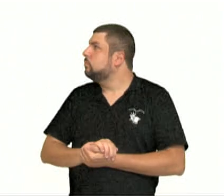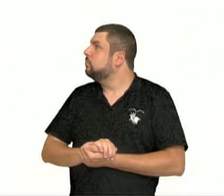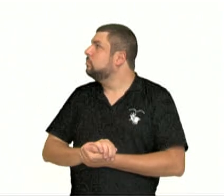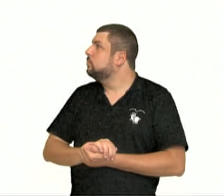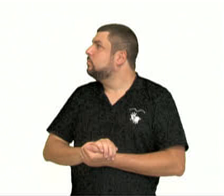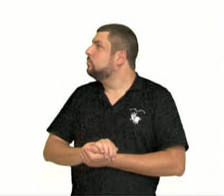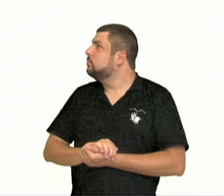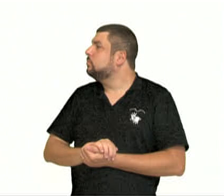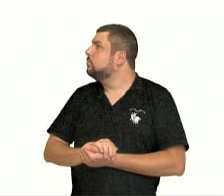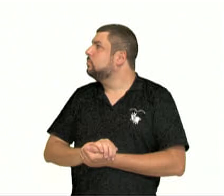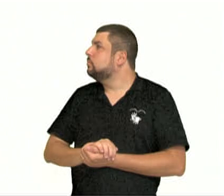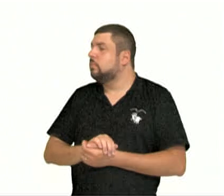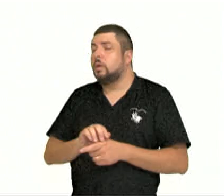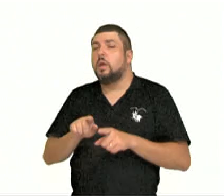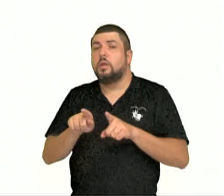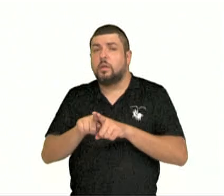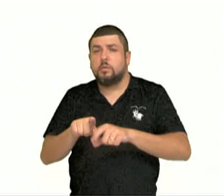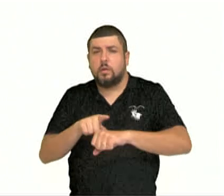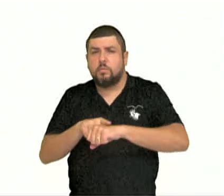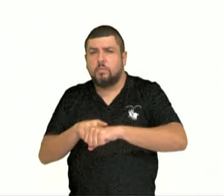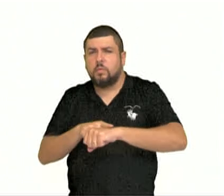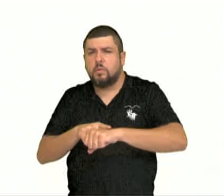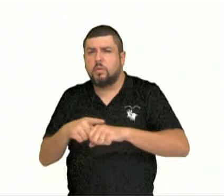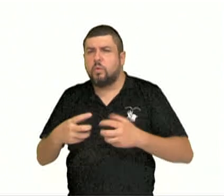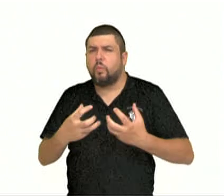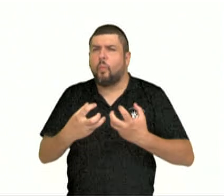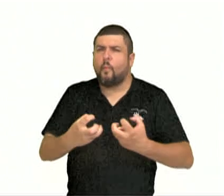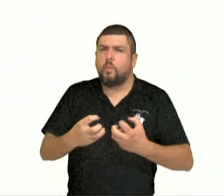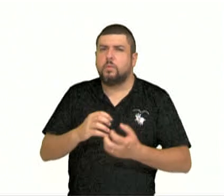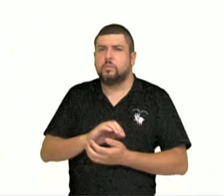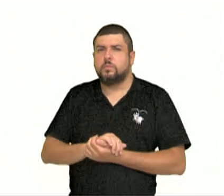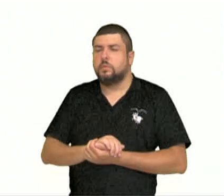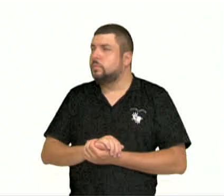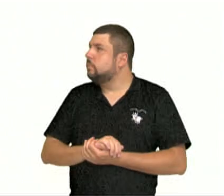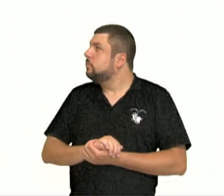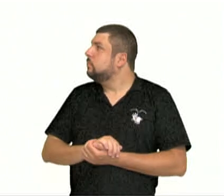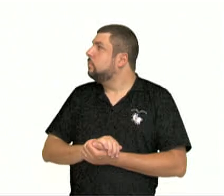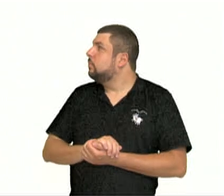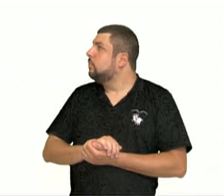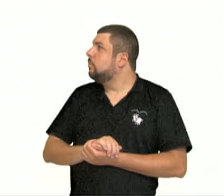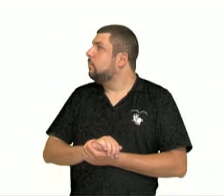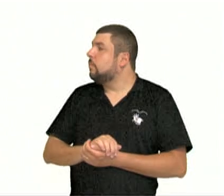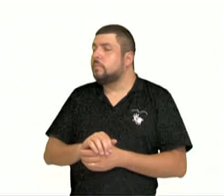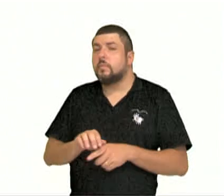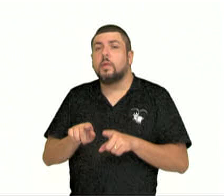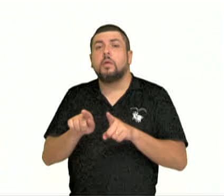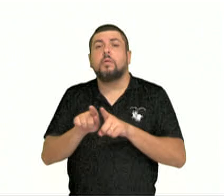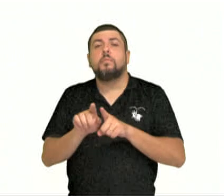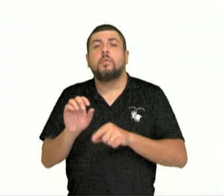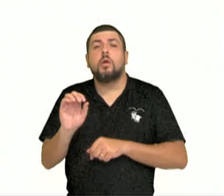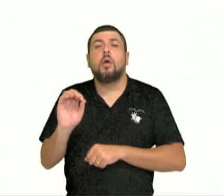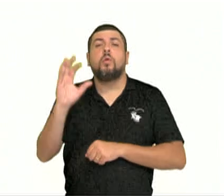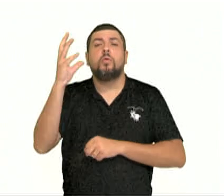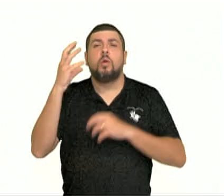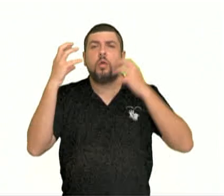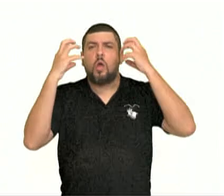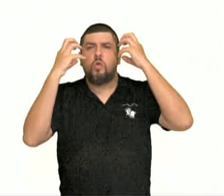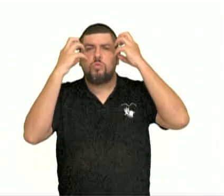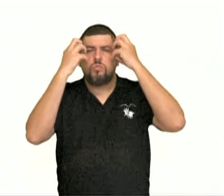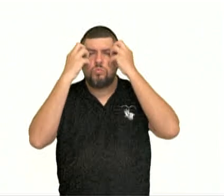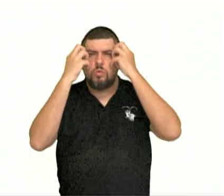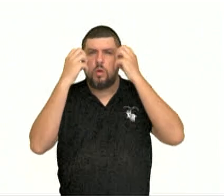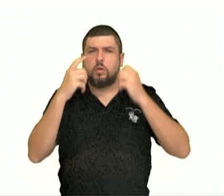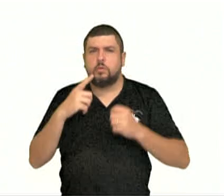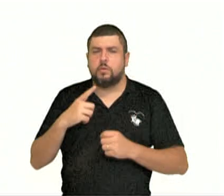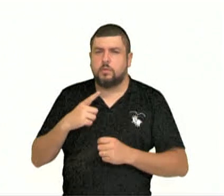piel, deixam a pele ressecada, estimulam a aparição de arrugas, estimulam também esse fator aí,